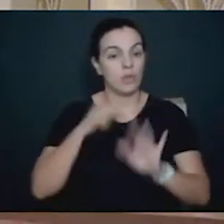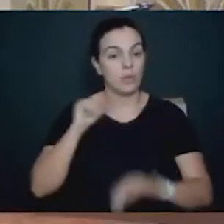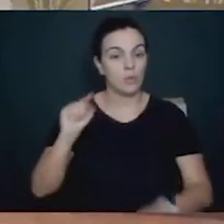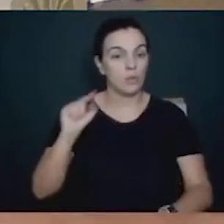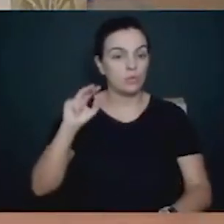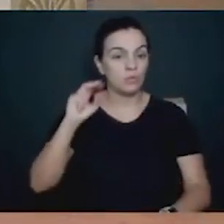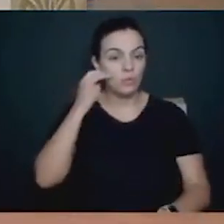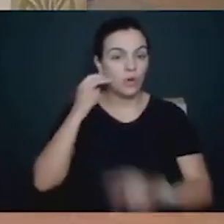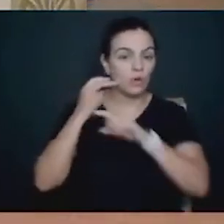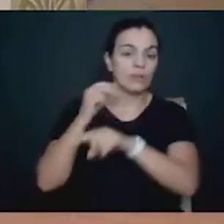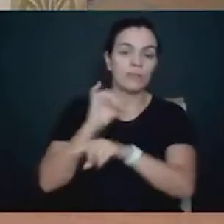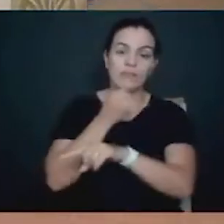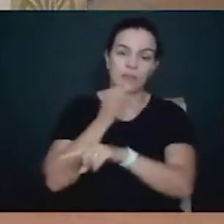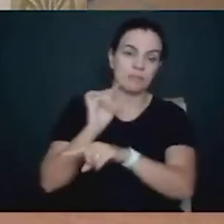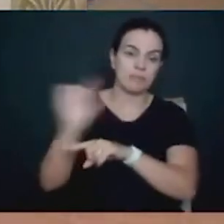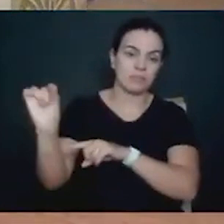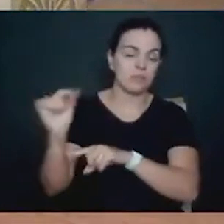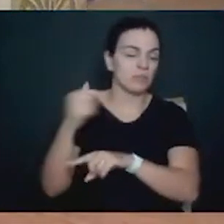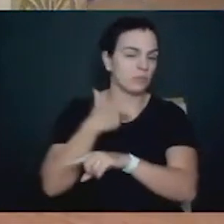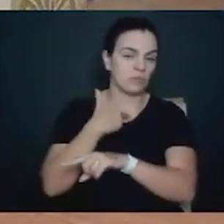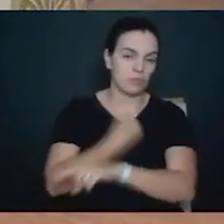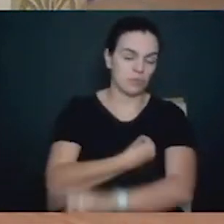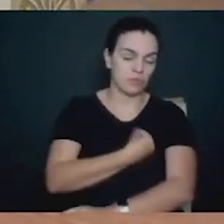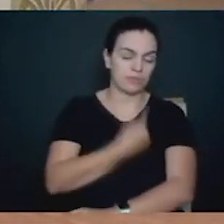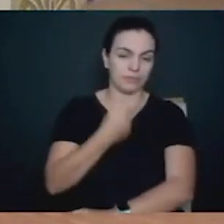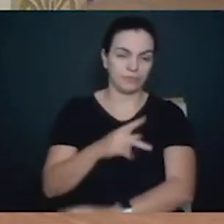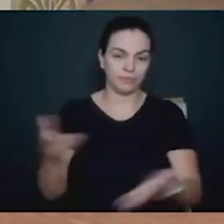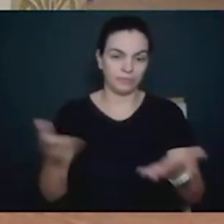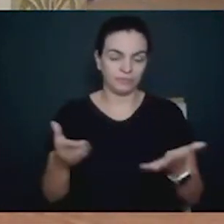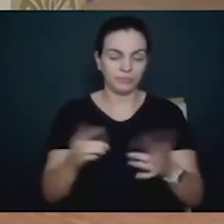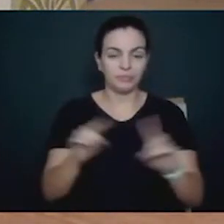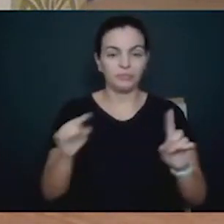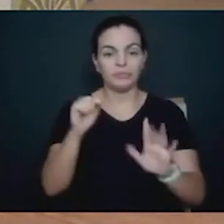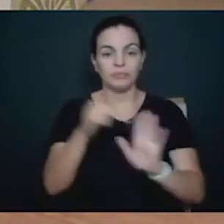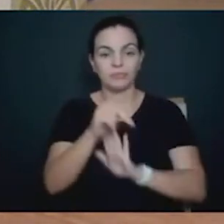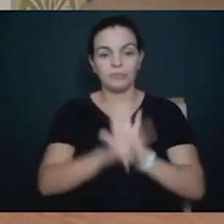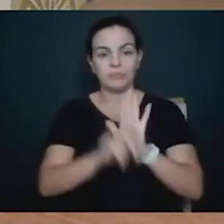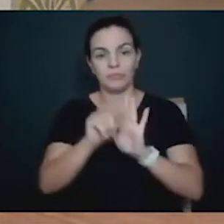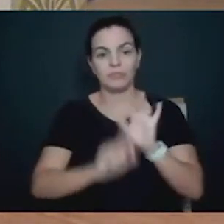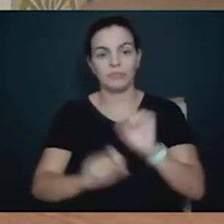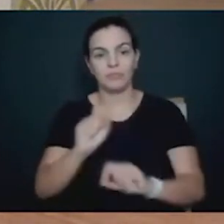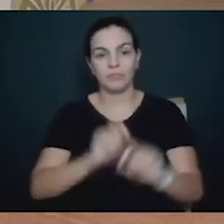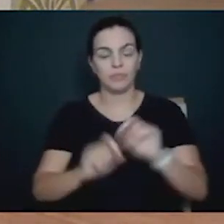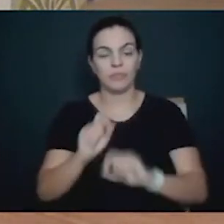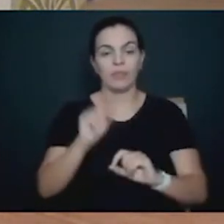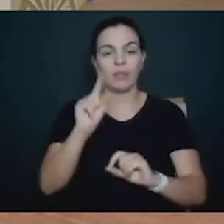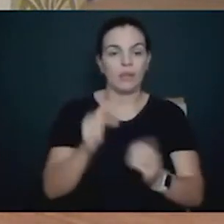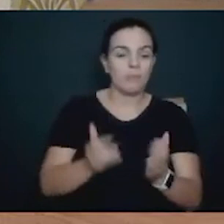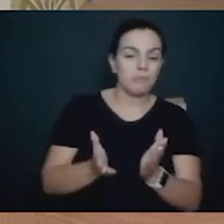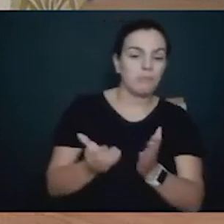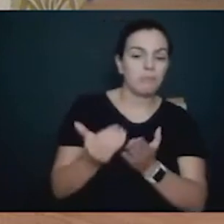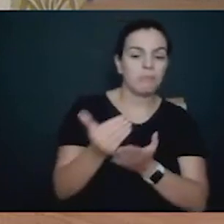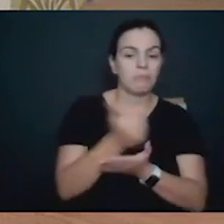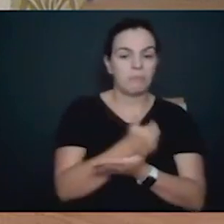um projeto basicamente que institui um programa de arrecadação e doação de materiais esportivos